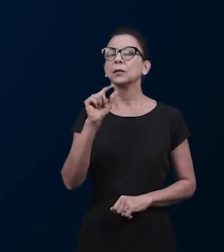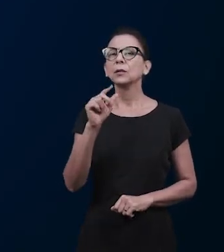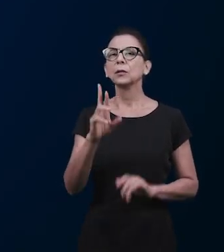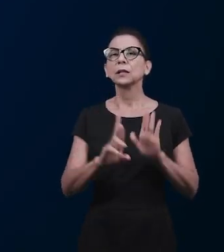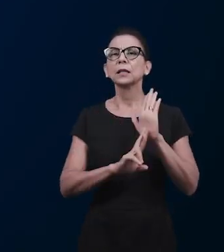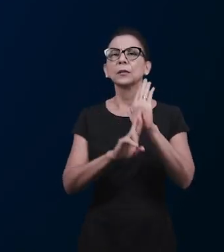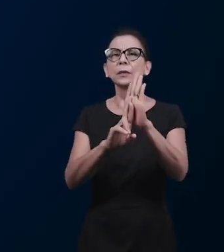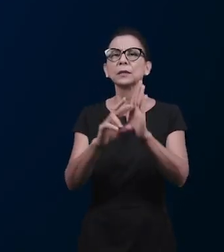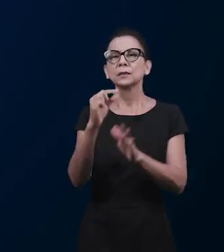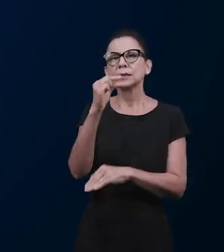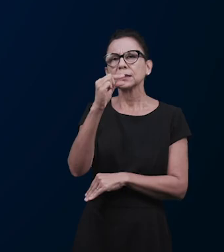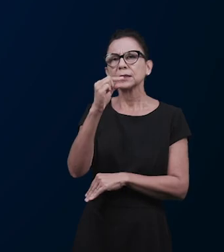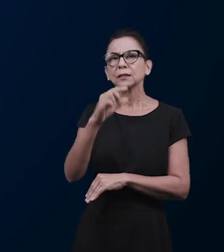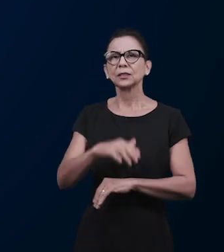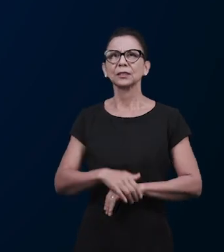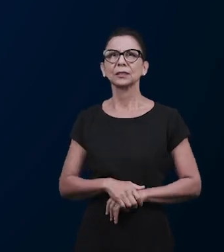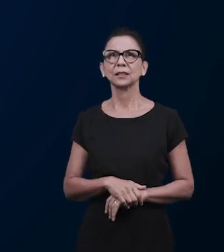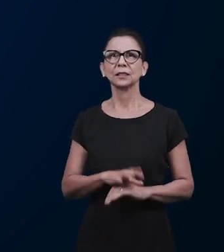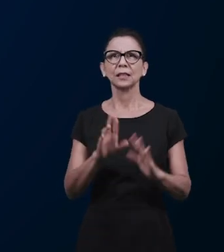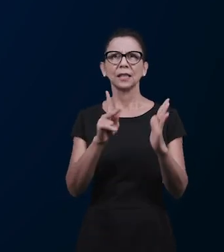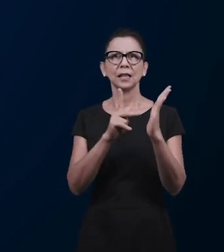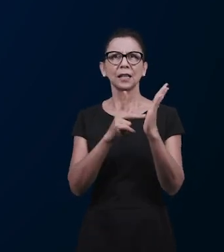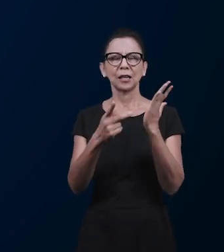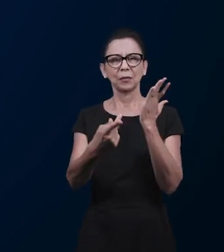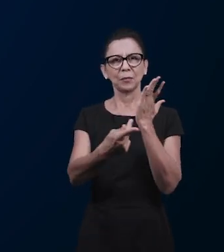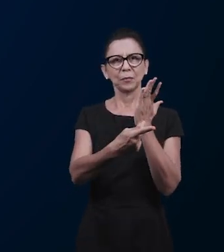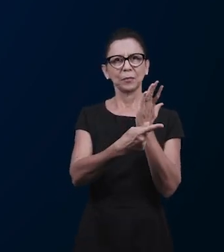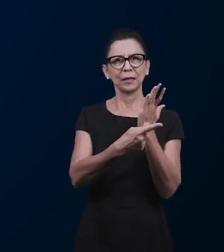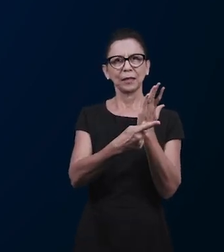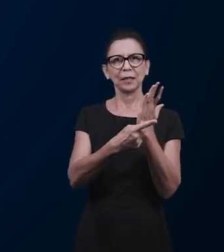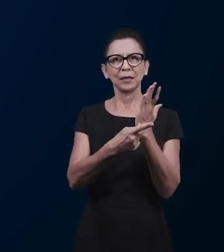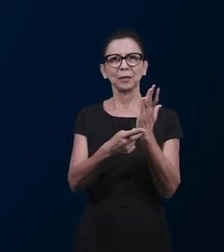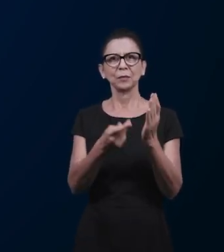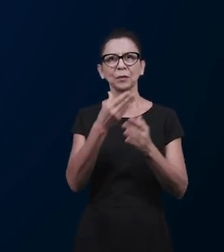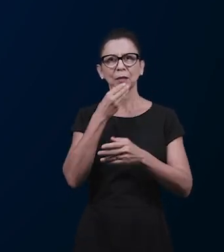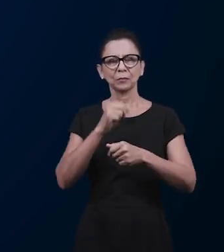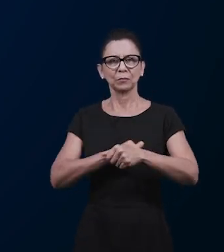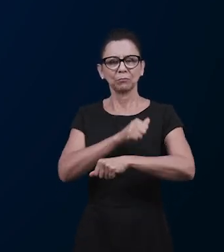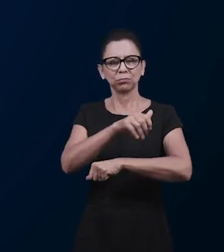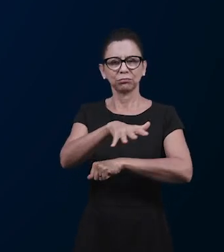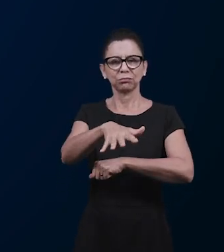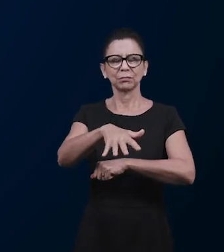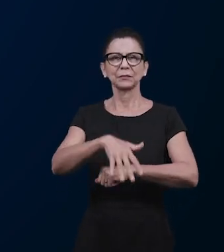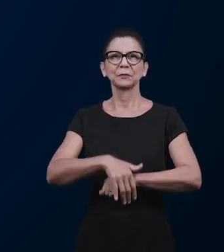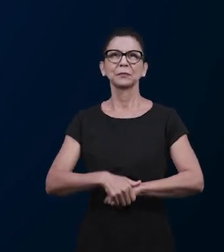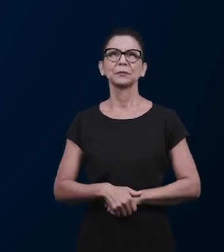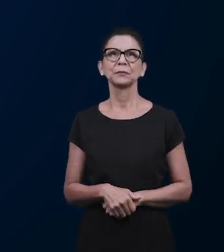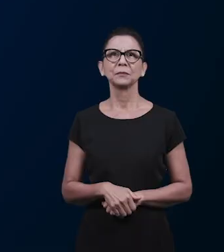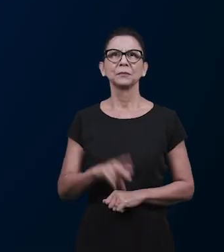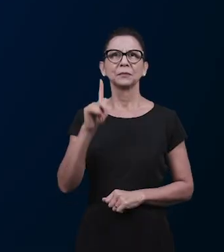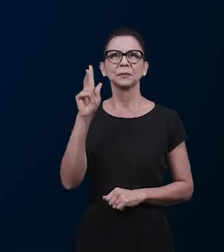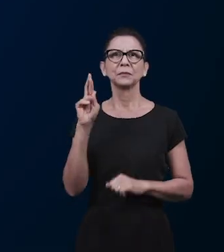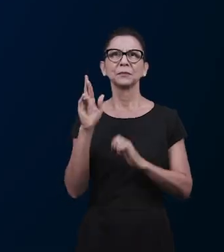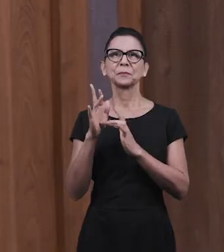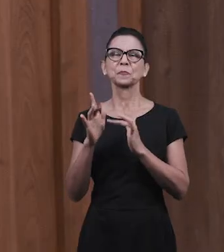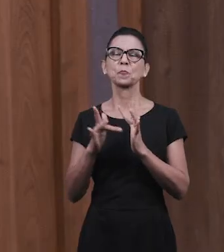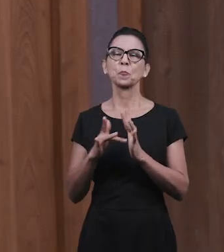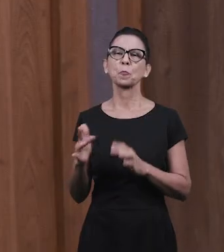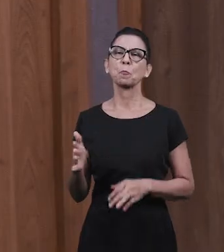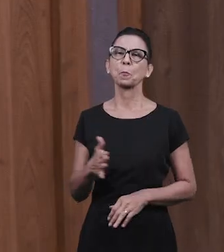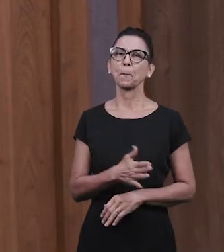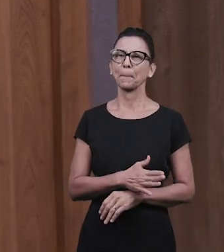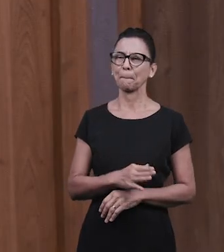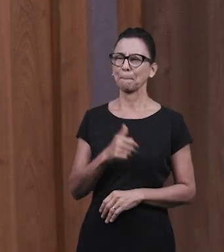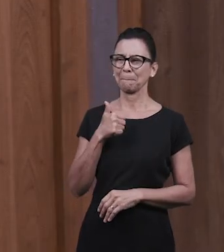que representa a semente? A palavra de Deus. Amém? Amém. Paz do Senhor. Paz do Senhor.